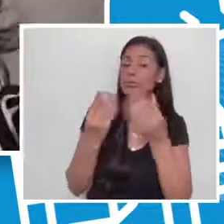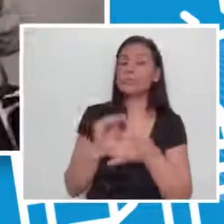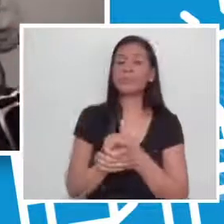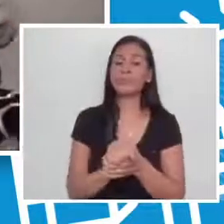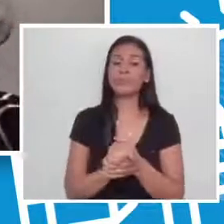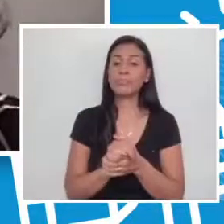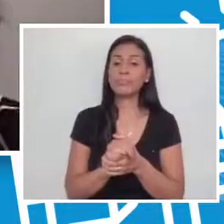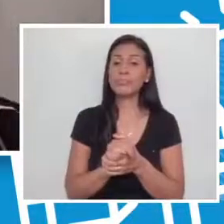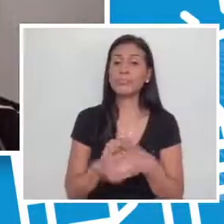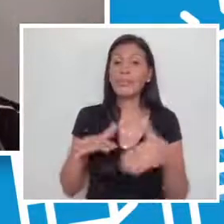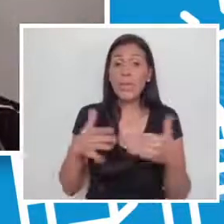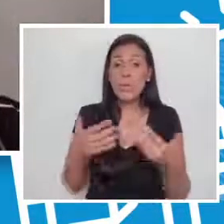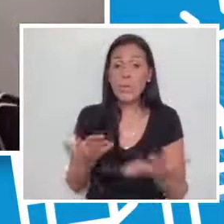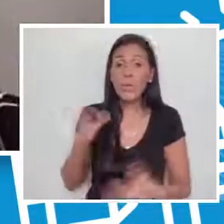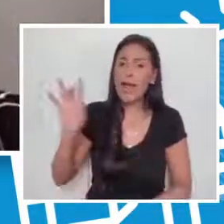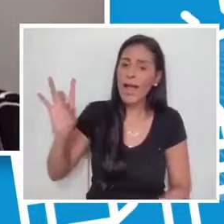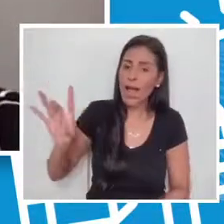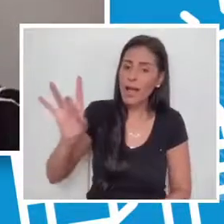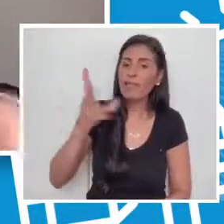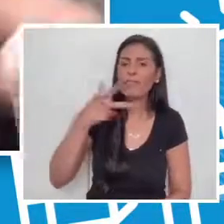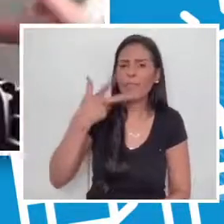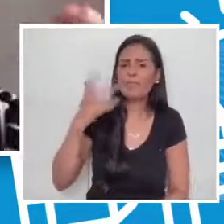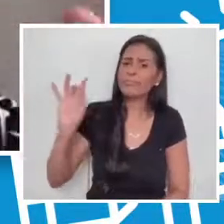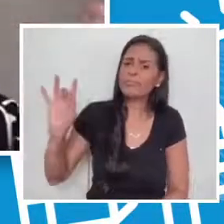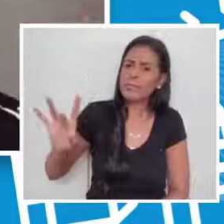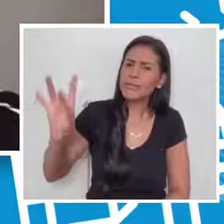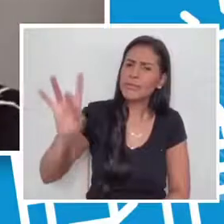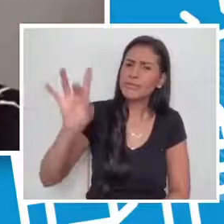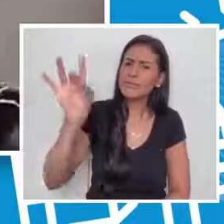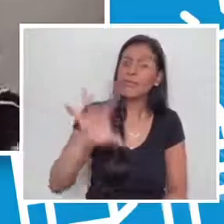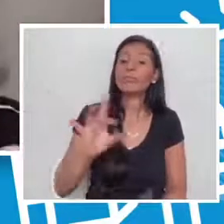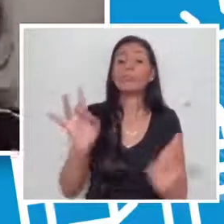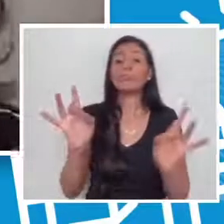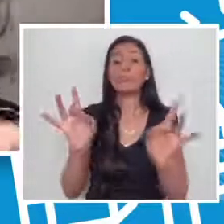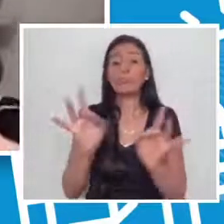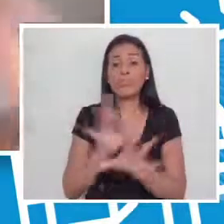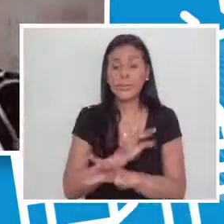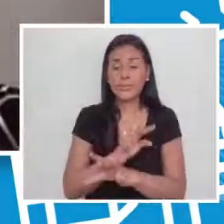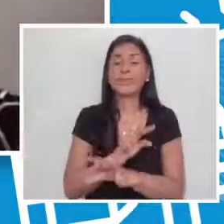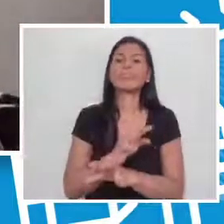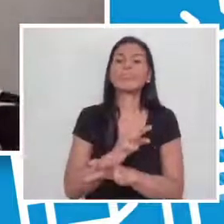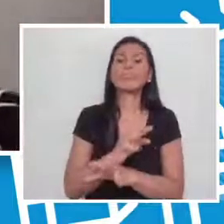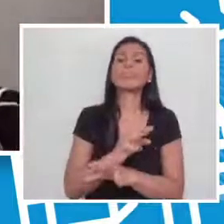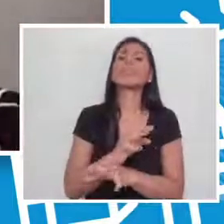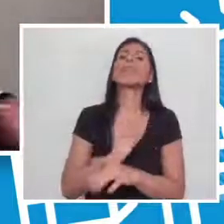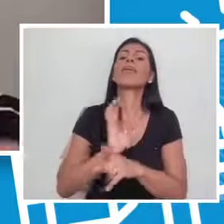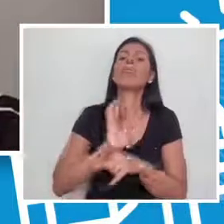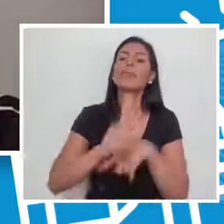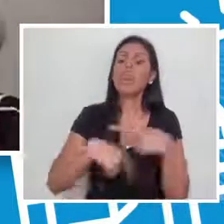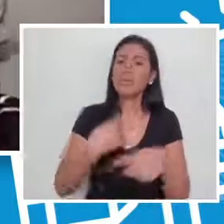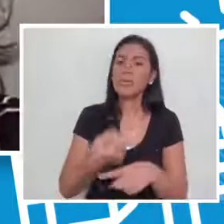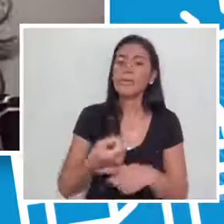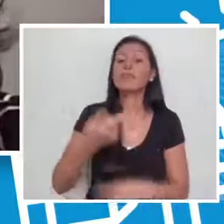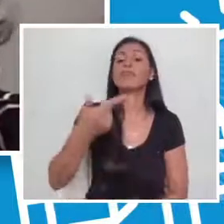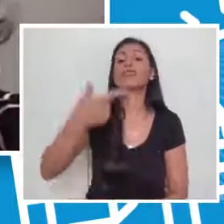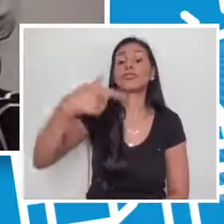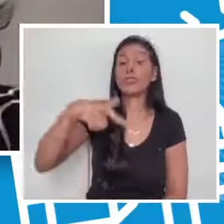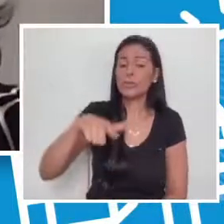cada um, certo? A gente tem uma segunda rodada, onde, a partir da fala deles, a